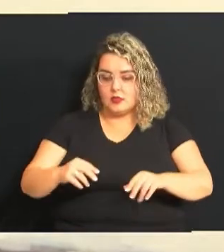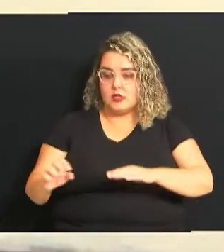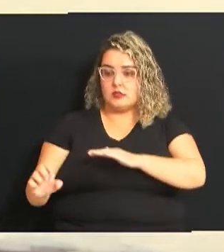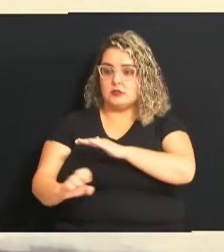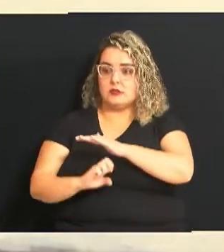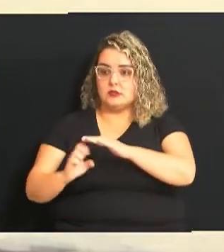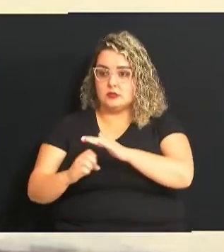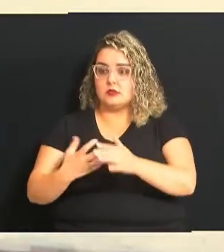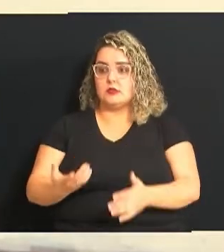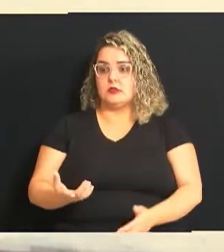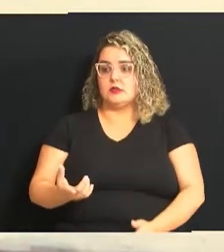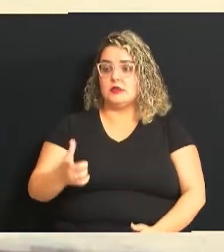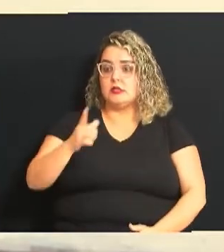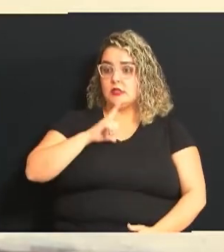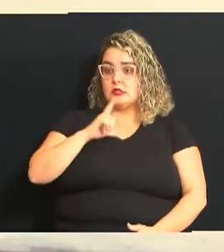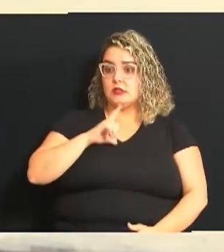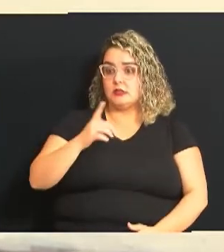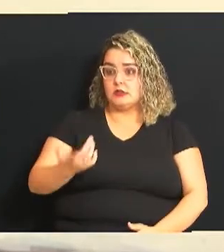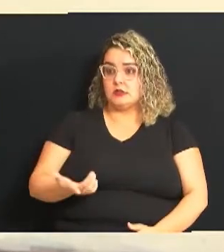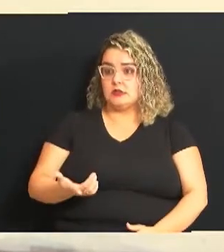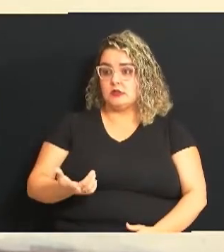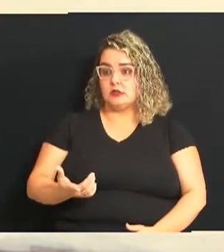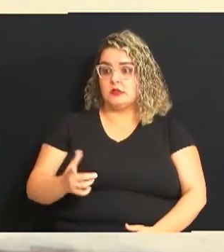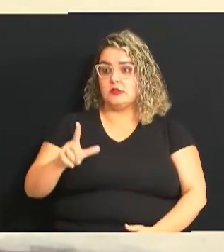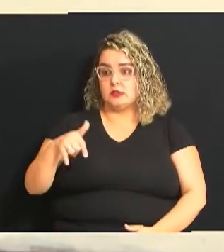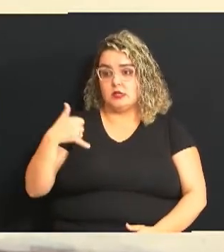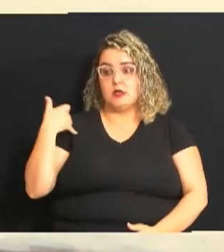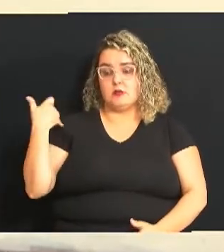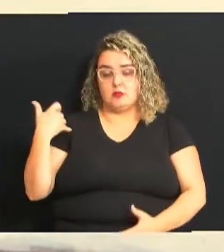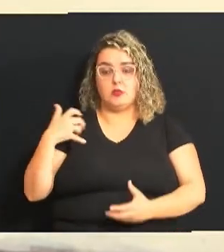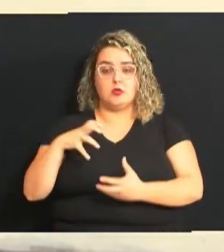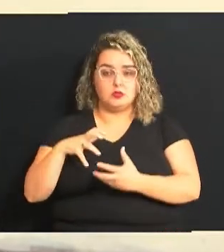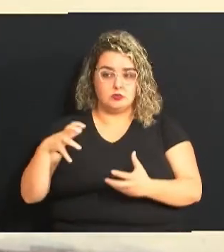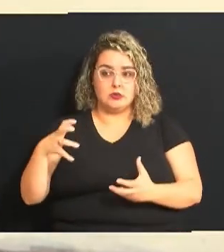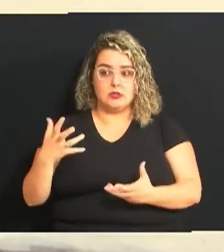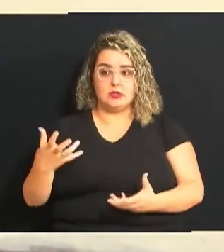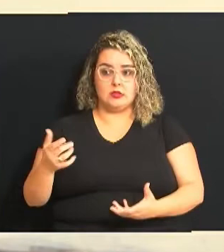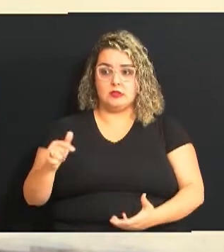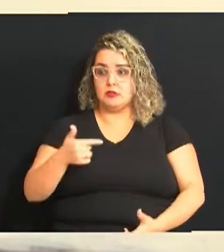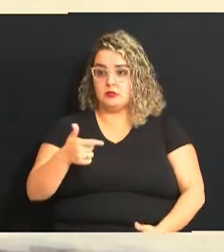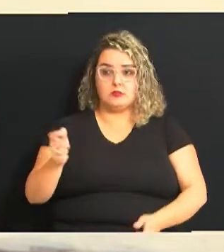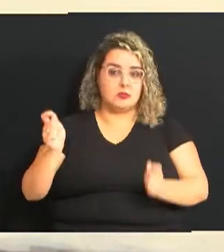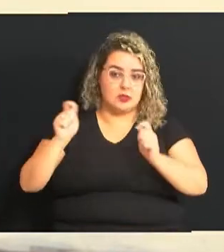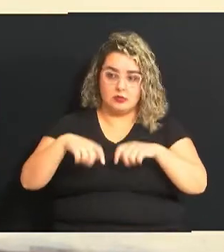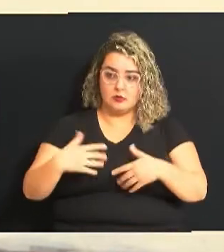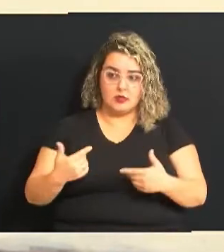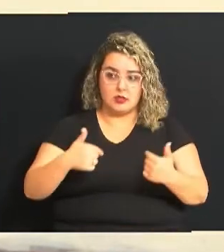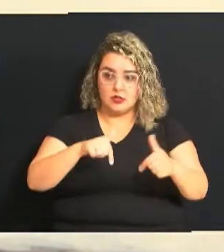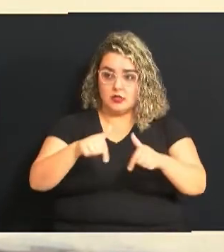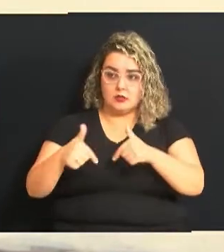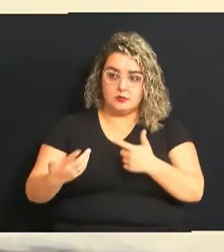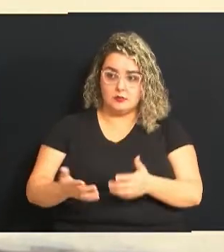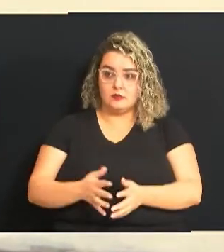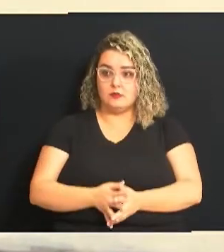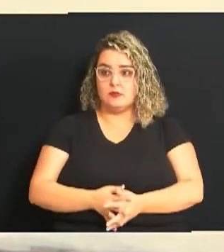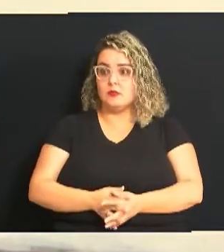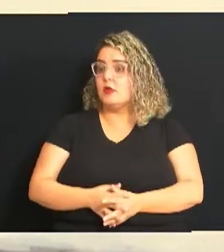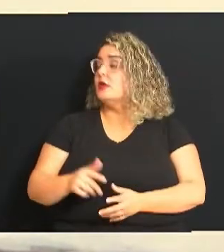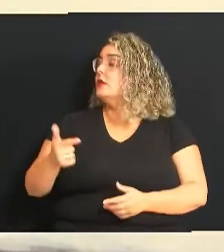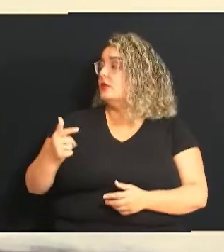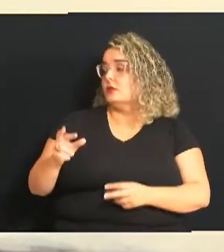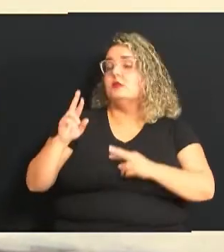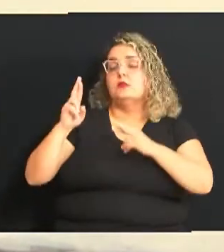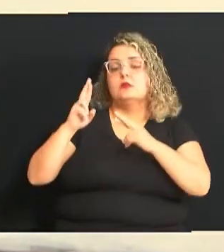ainda possuem, de que após uma certa idade a pessoa não tem mais capacidade para trabalhar, não cria expectativa, não cria